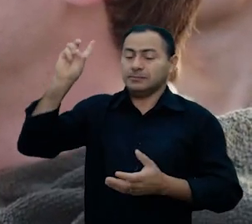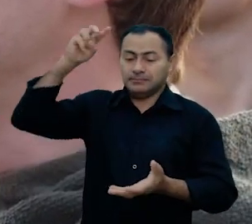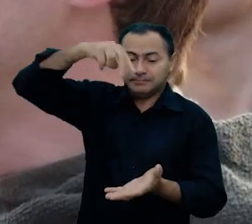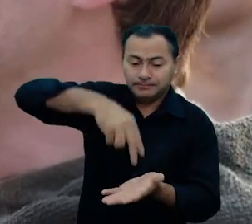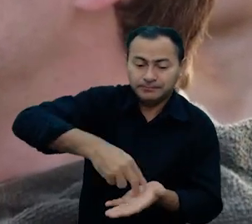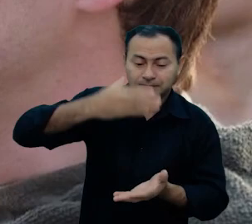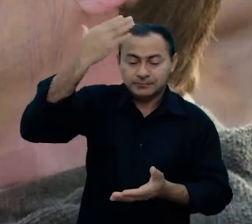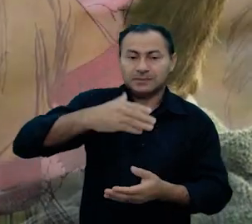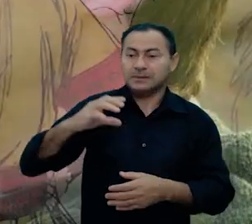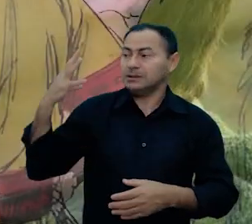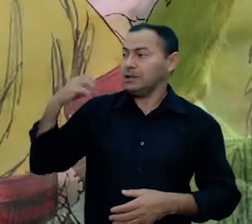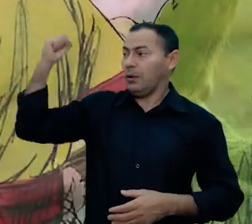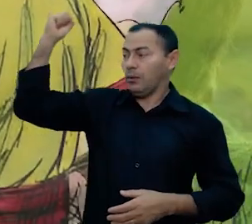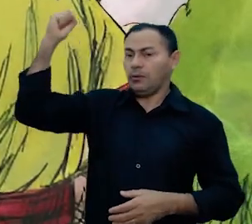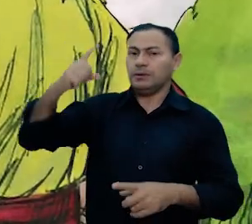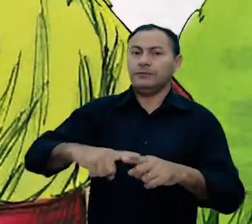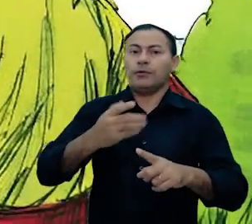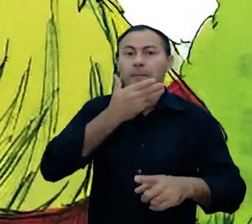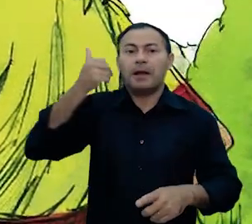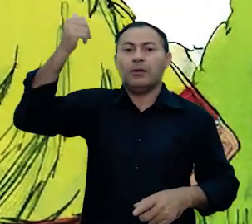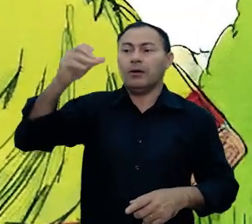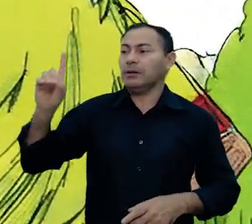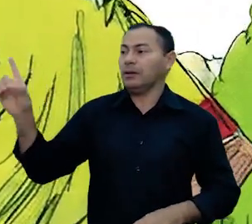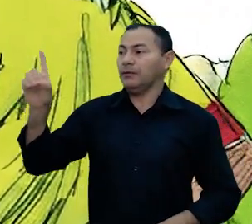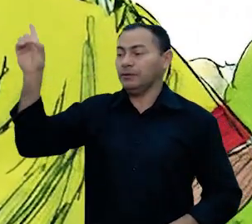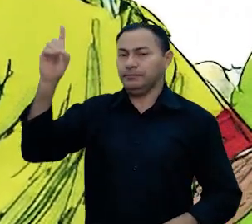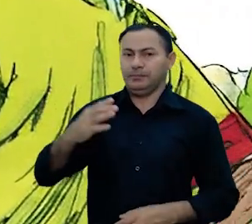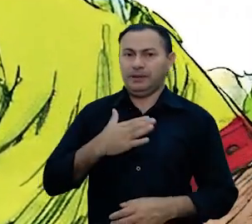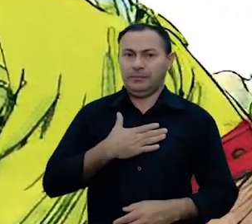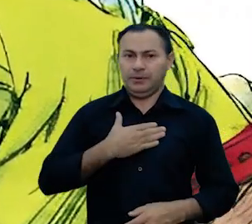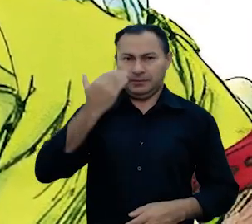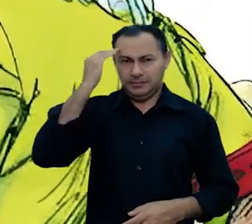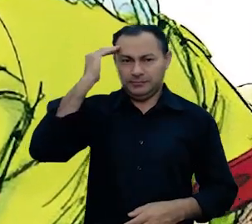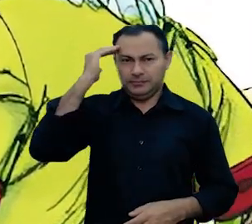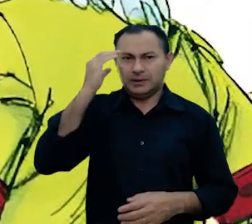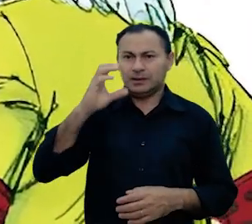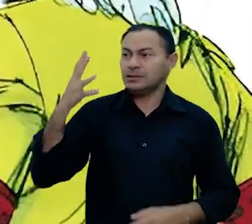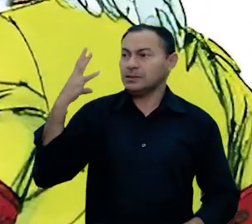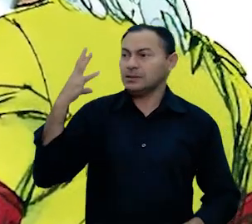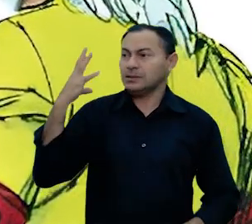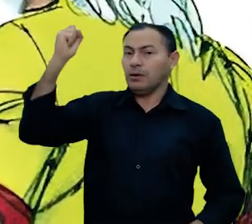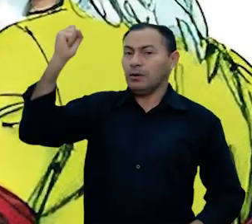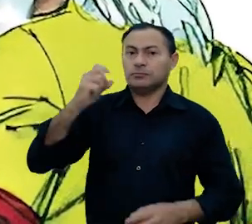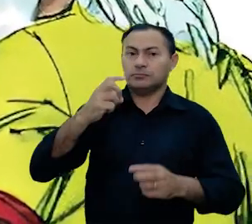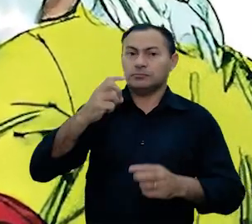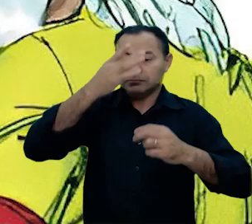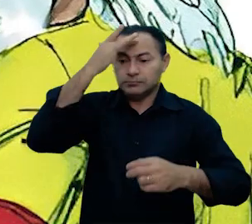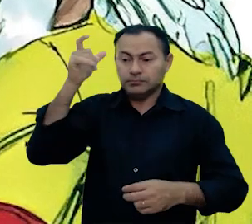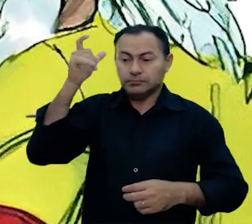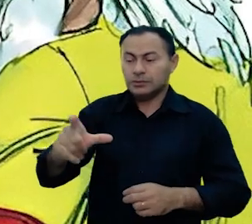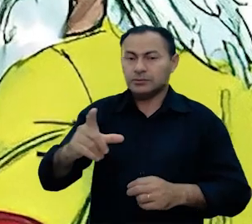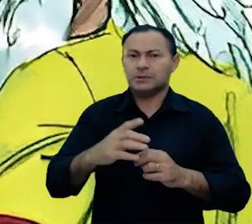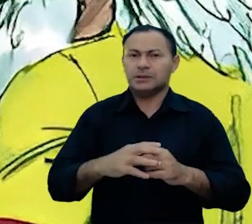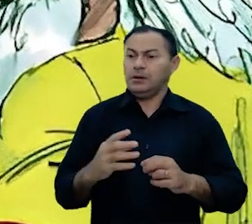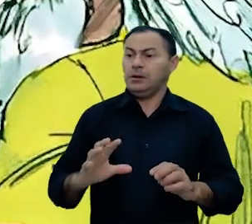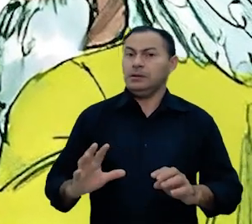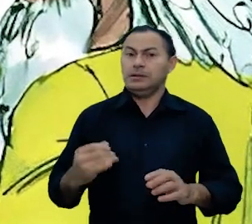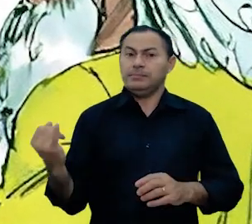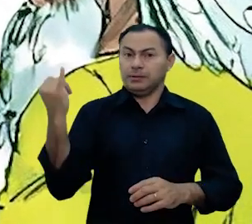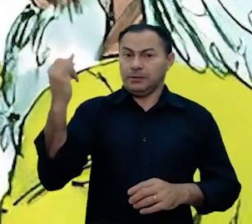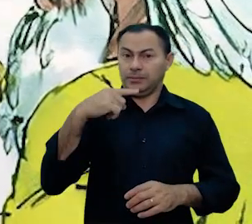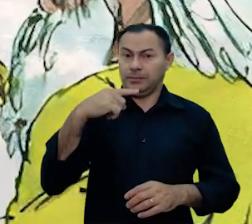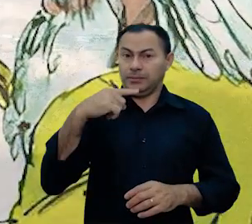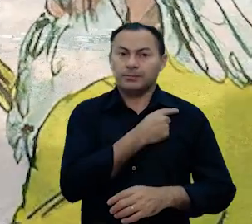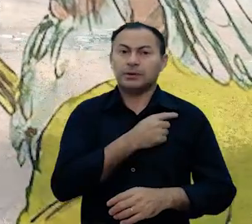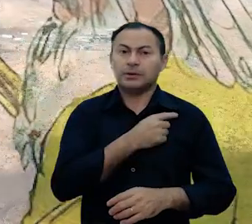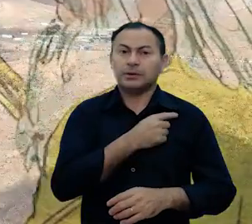trabalhar através de Davi. Na minha opinião, Saul tornou-se um alerta impressionante para nós, depois que a glória foi retirada dele